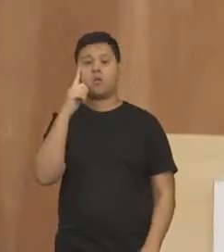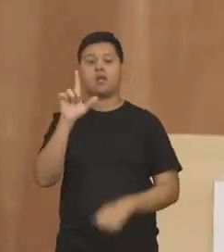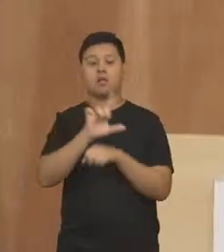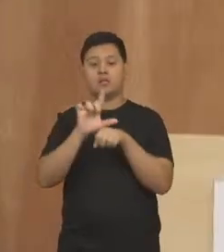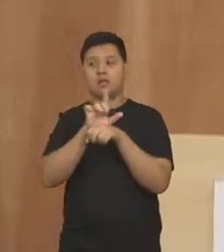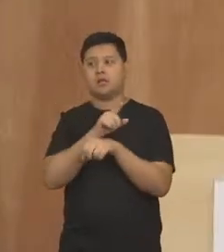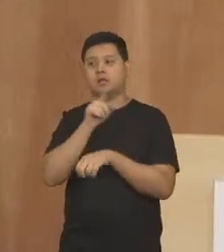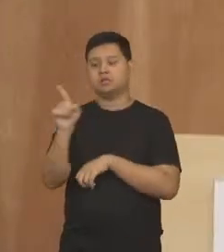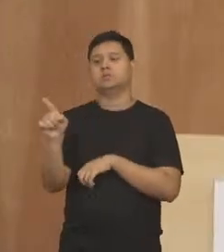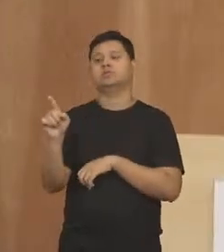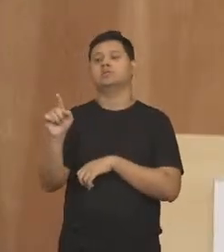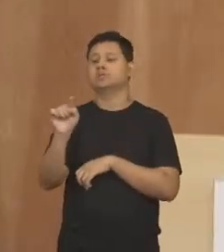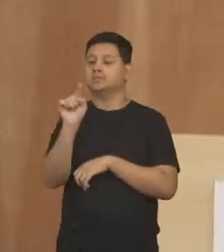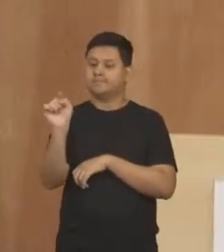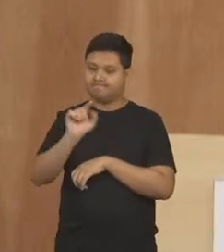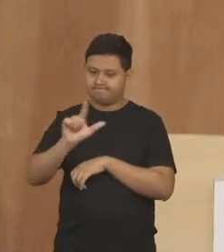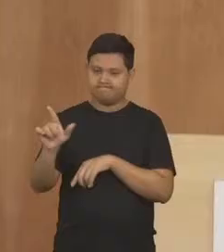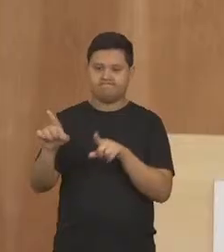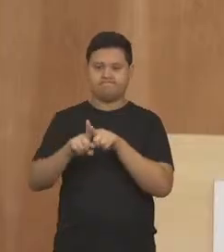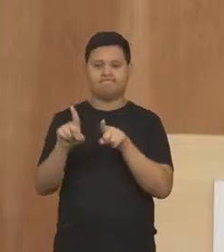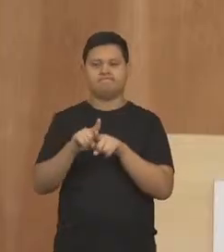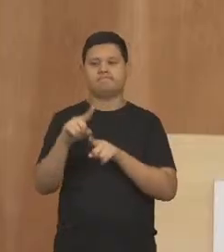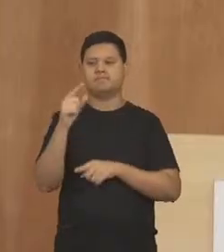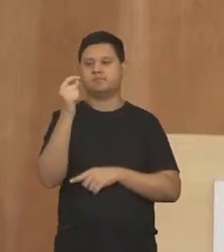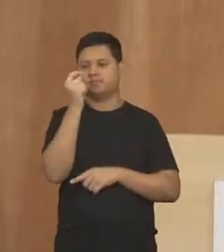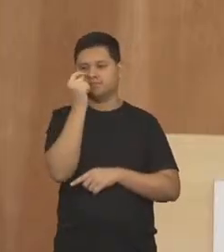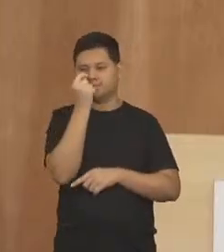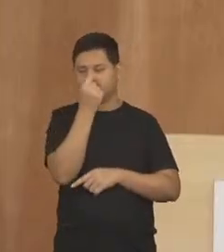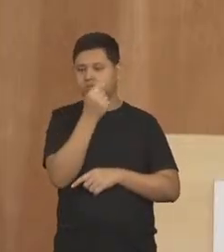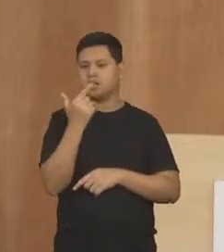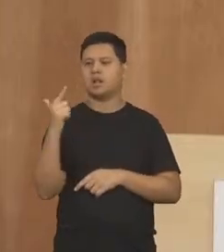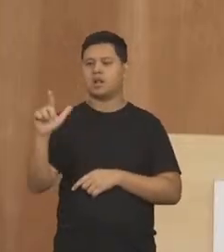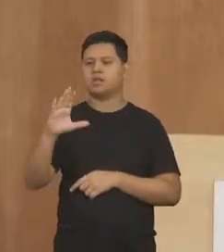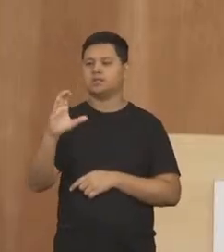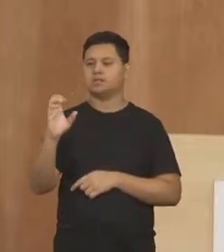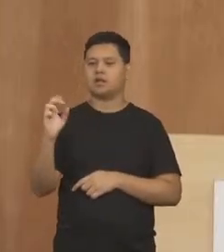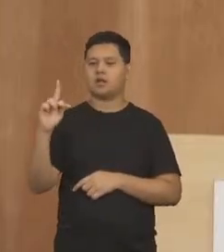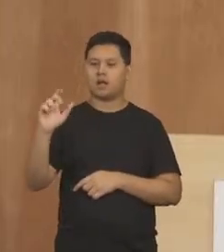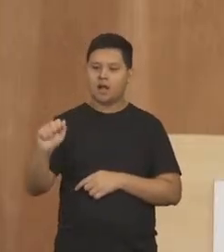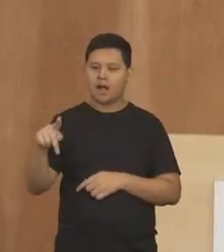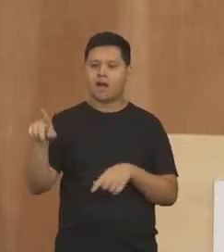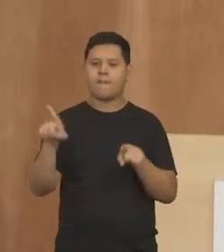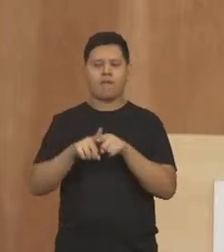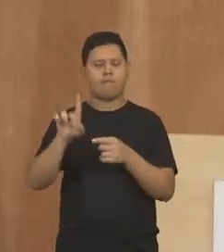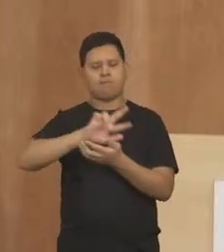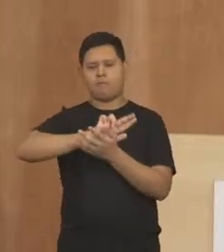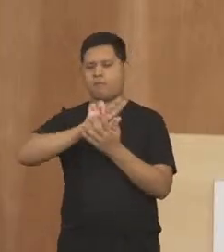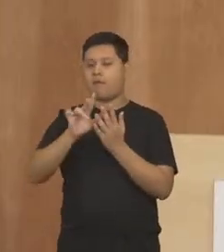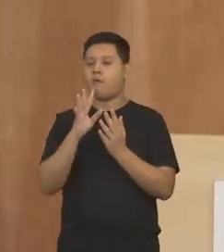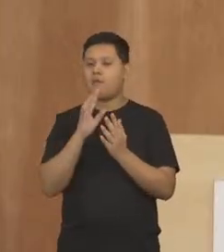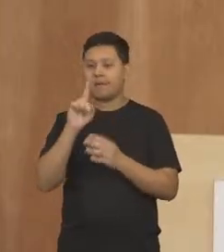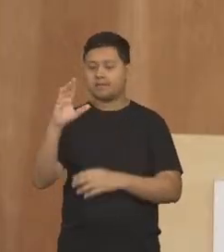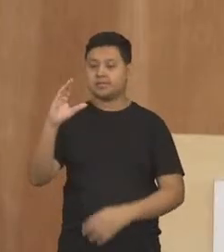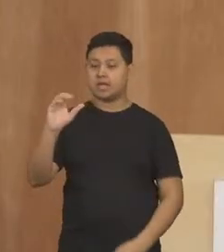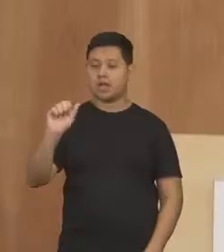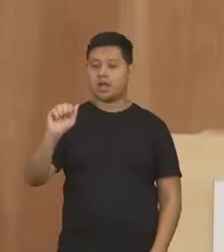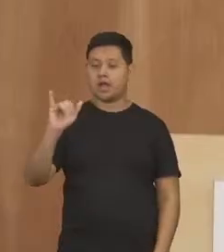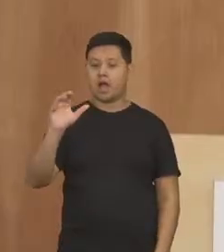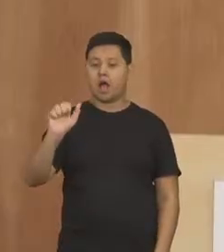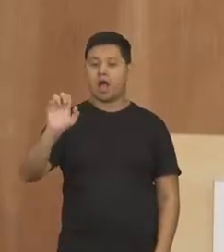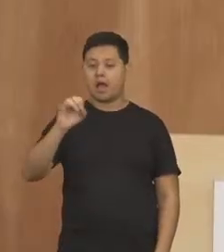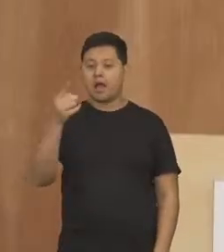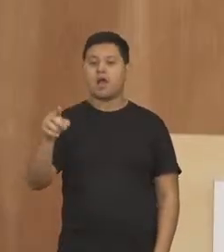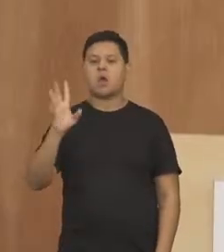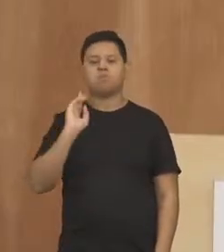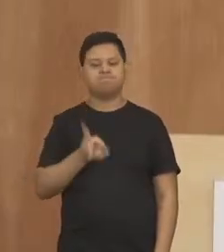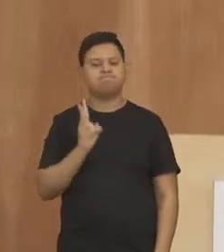Zona Leste, Cidade de Salvador, Jardim Santa Marina, Secap, Parque dos Príncipes, todo mundo conhece o Caicão. O Caicão está sempre chamando a